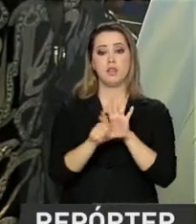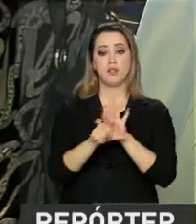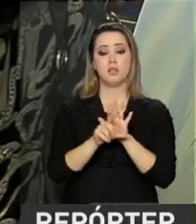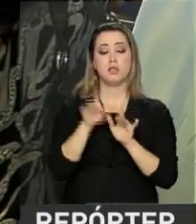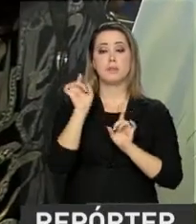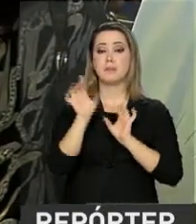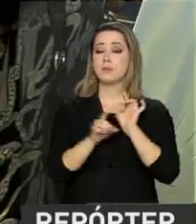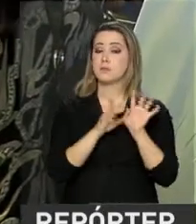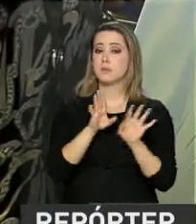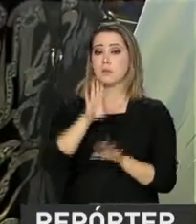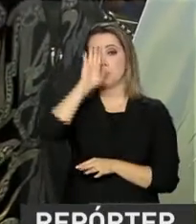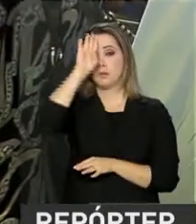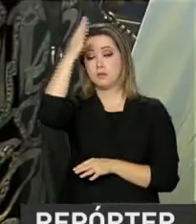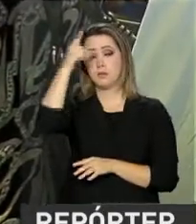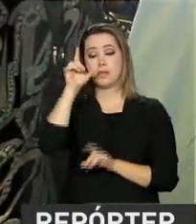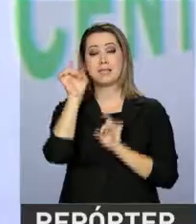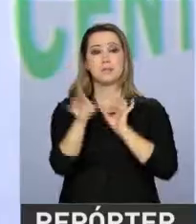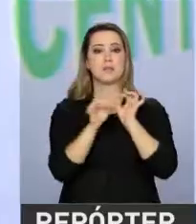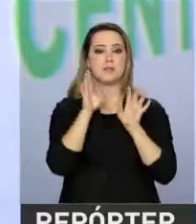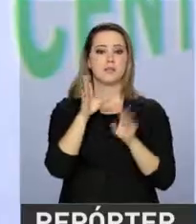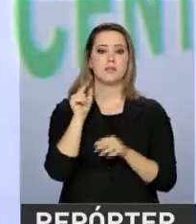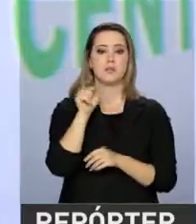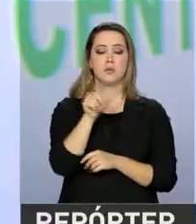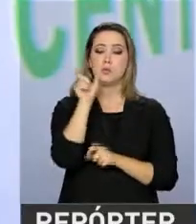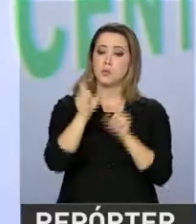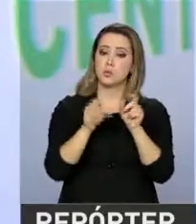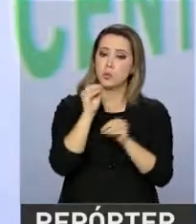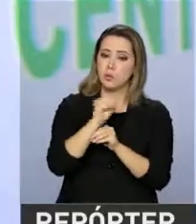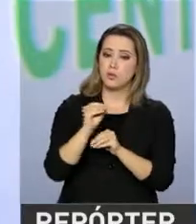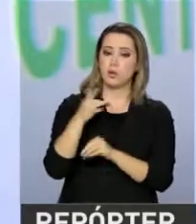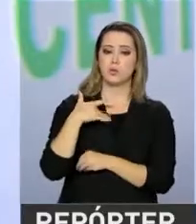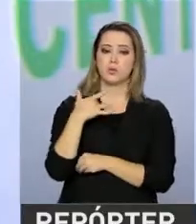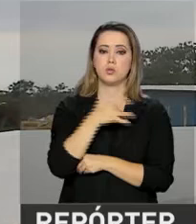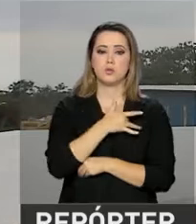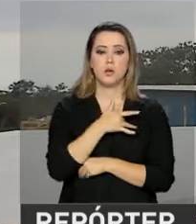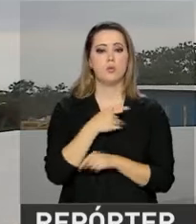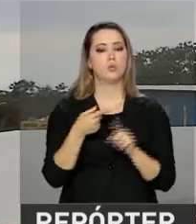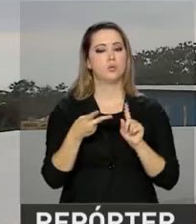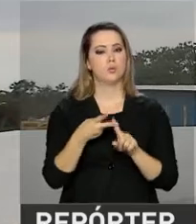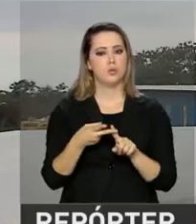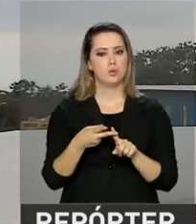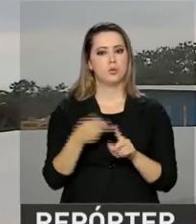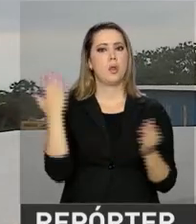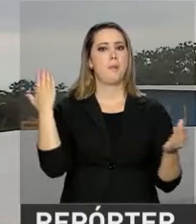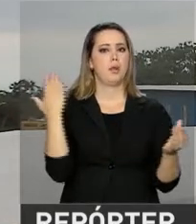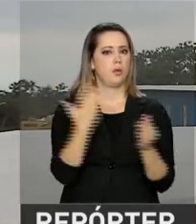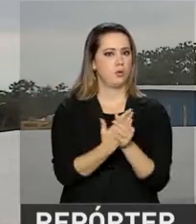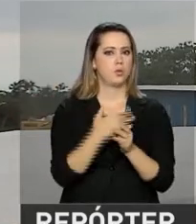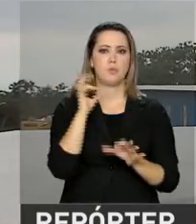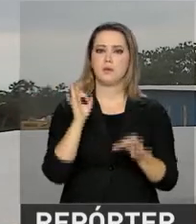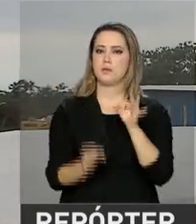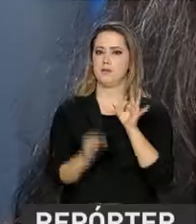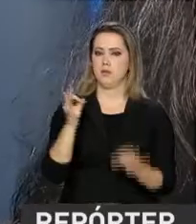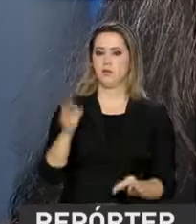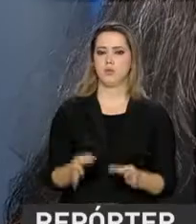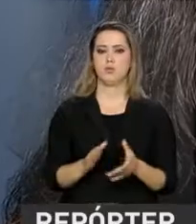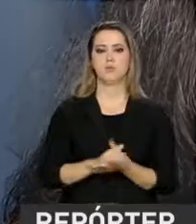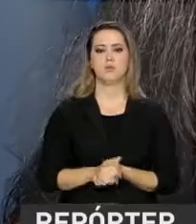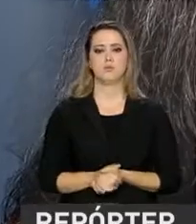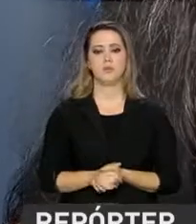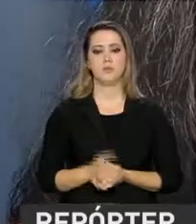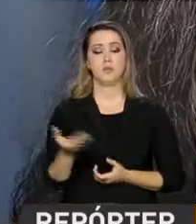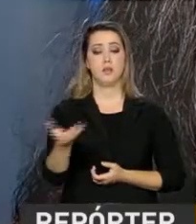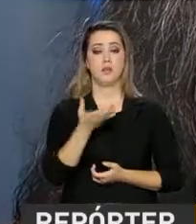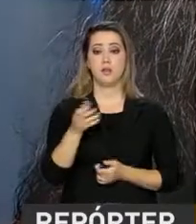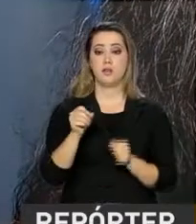especifica preferência especial para os atendimentos de saúde e nos processos judiciais ea gente quer que